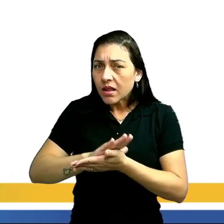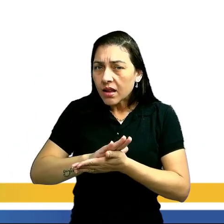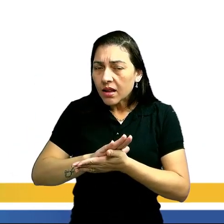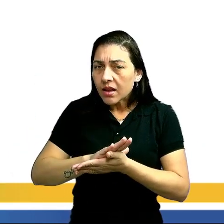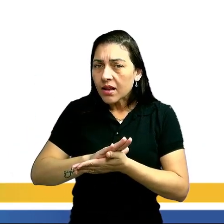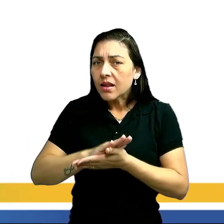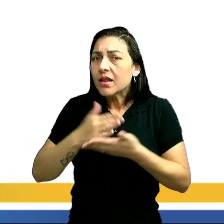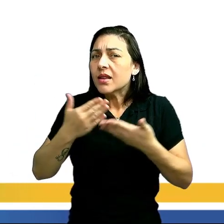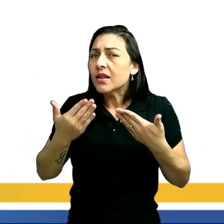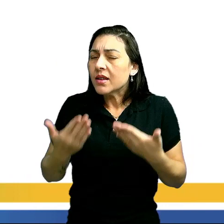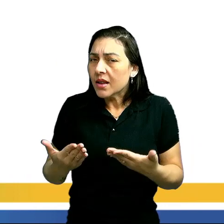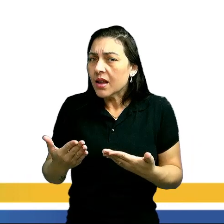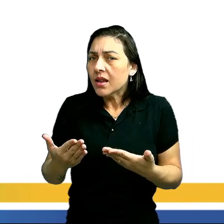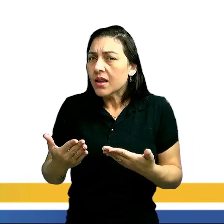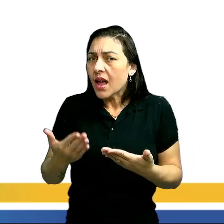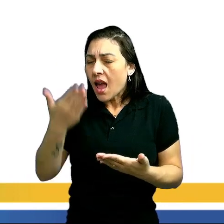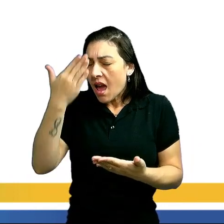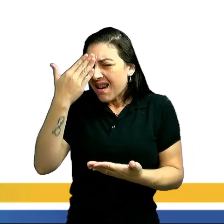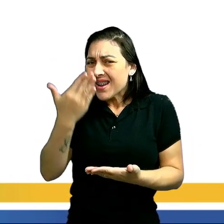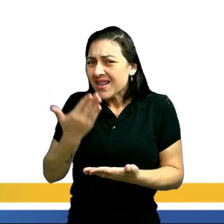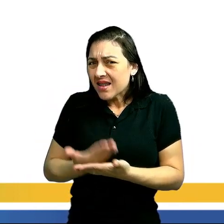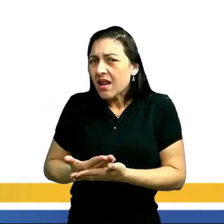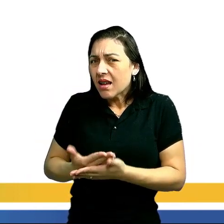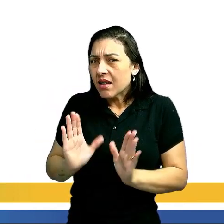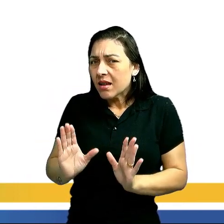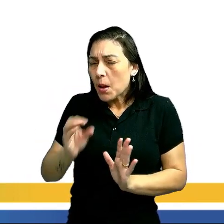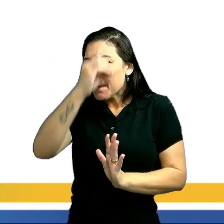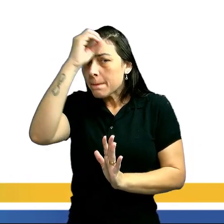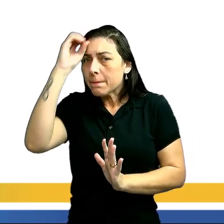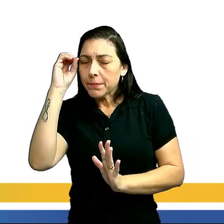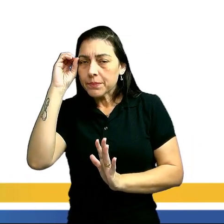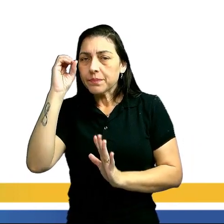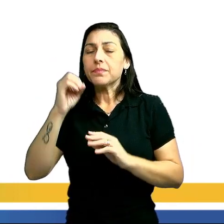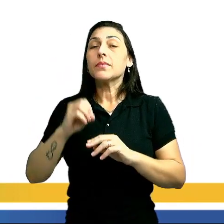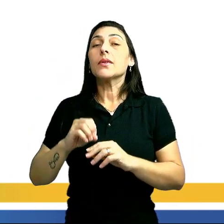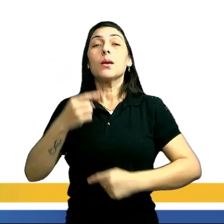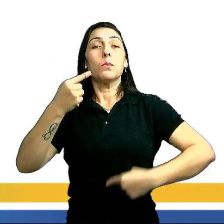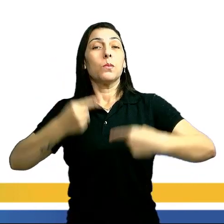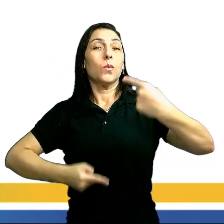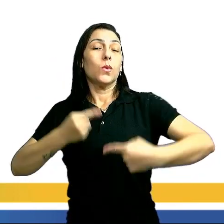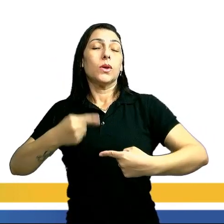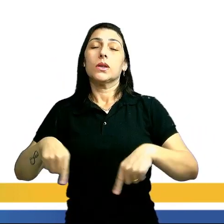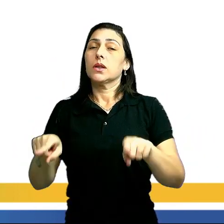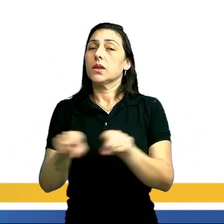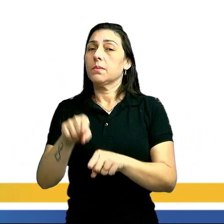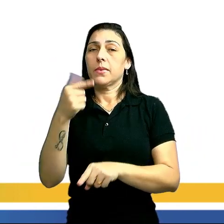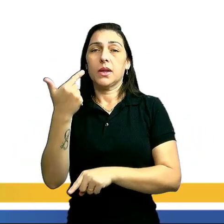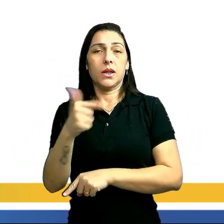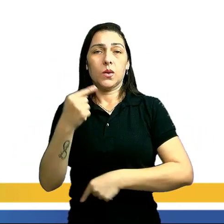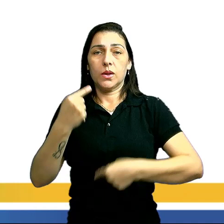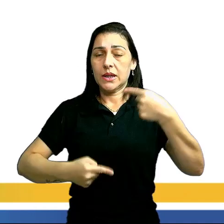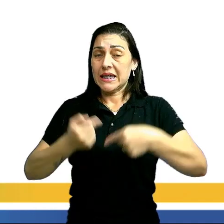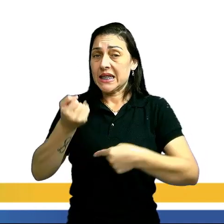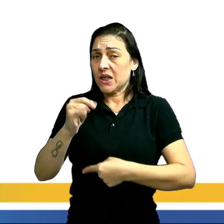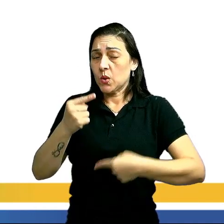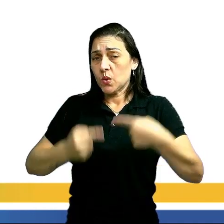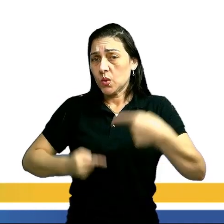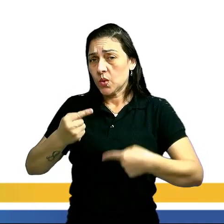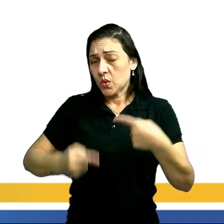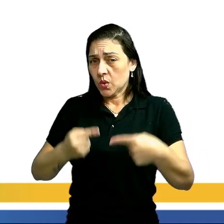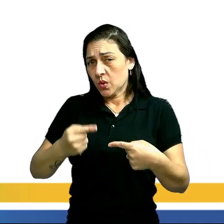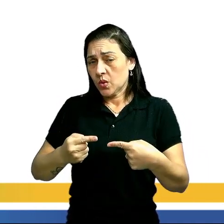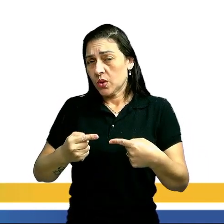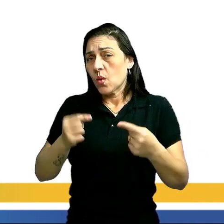É muita ingenuidade acreditar nisso. Bom, então, política não se discute. Bom, se a gente não discute política,